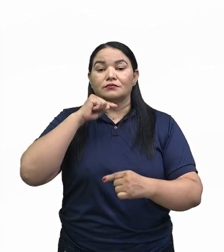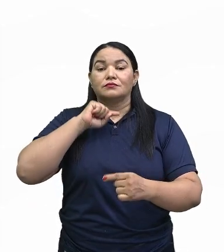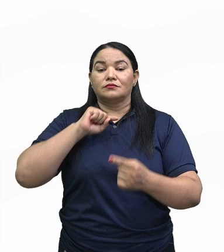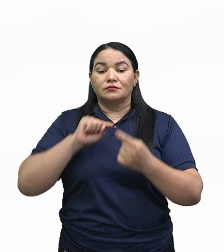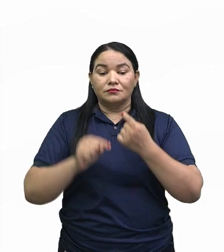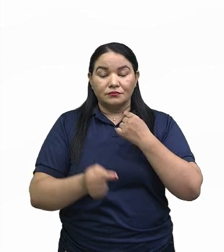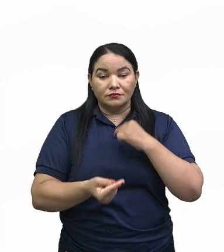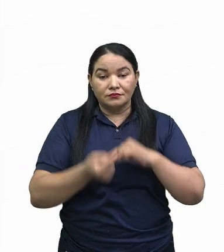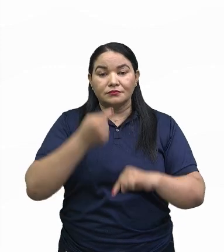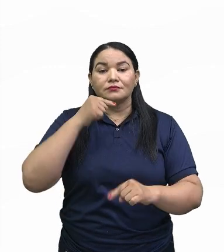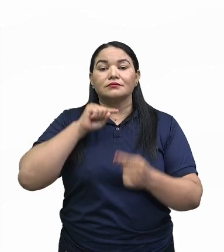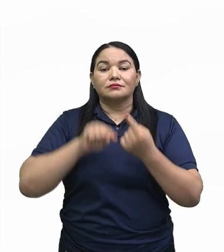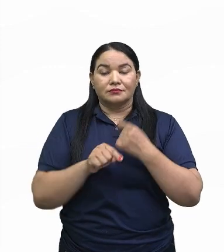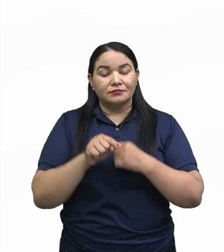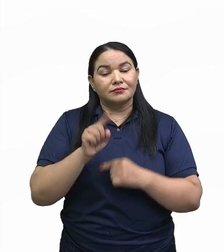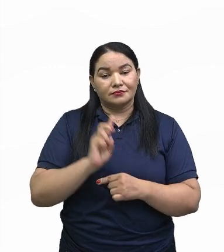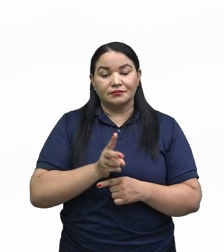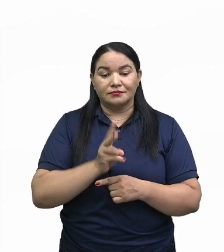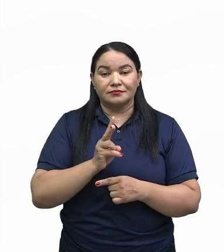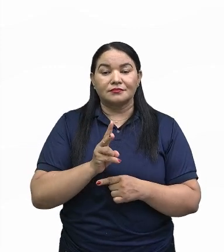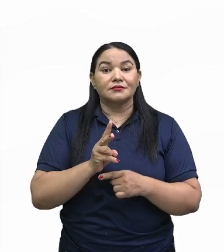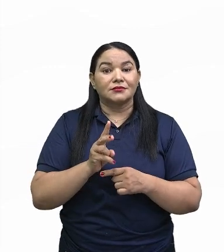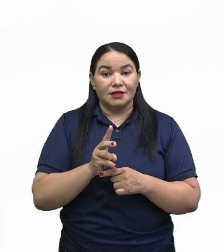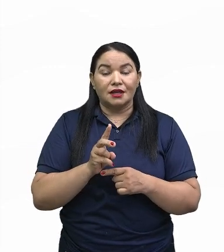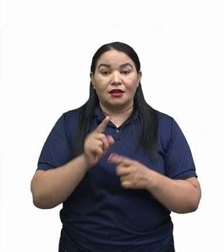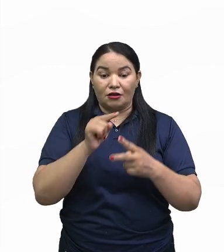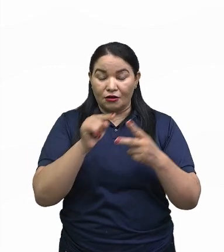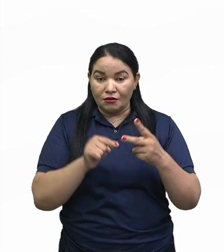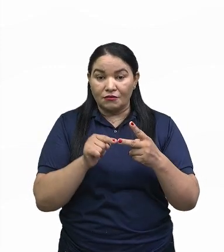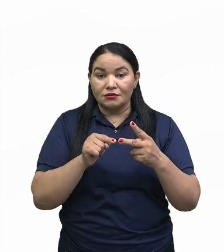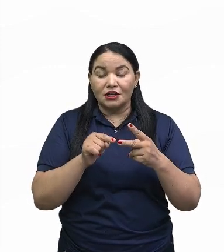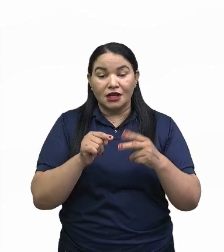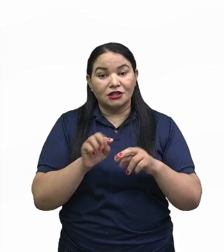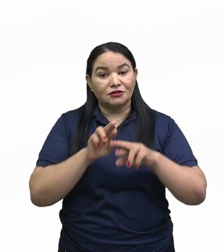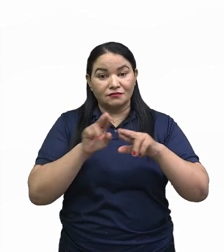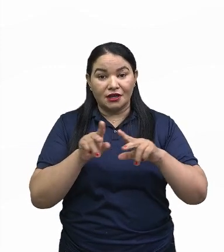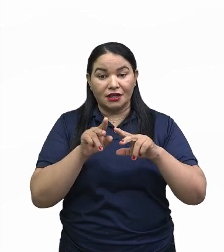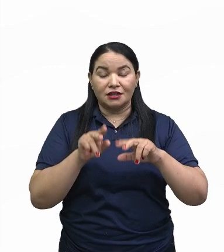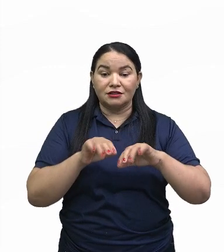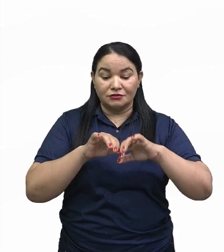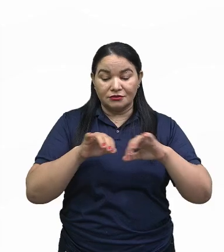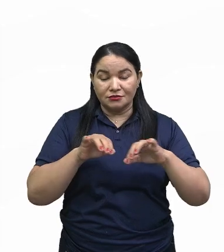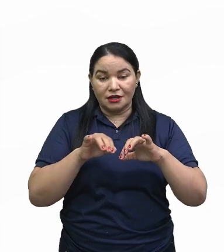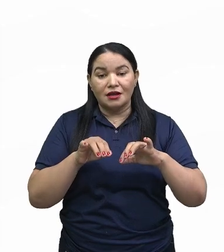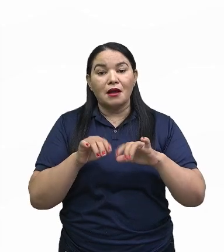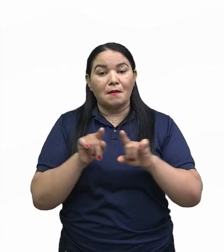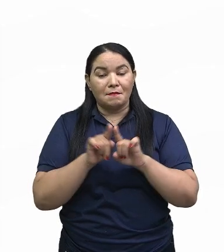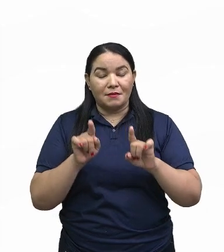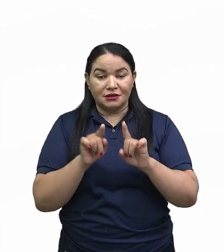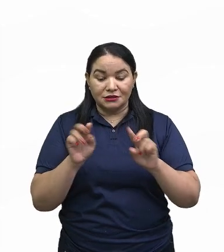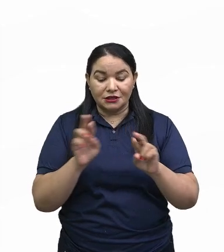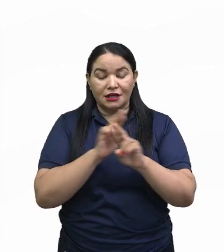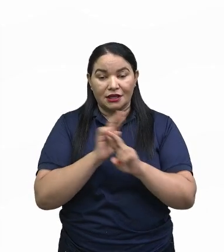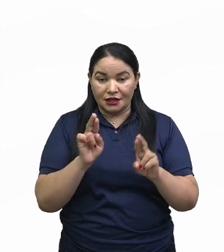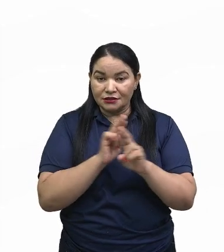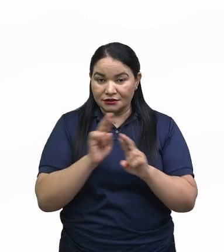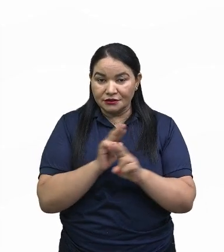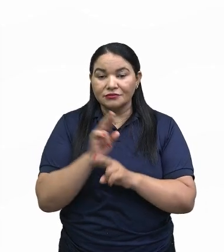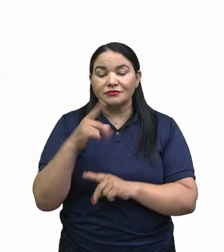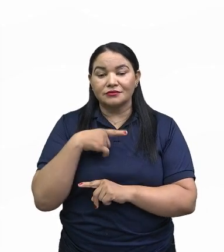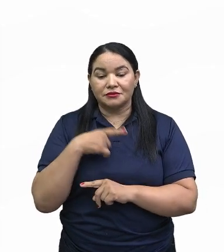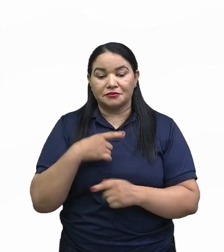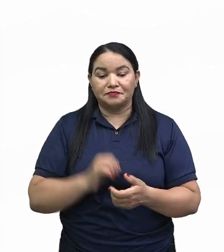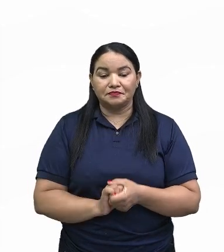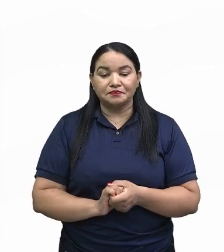gente faz, tá bom? Ambas as funções são interdependentes, né? Elas vão ter aí uma relação uma com a outra,